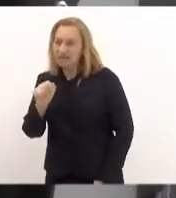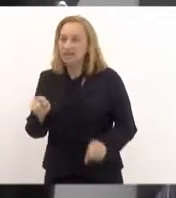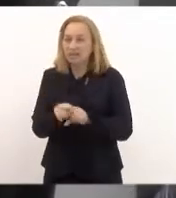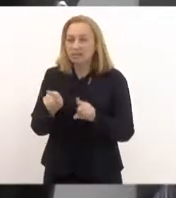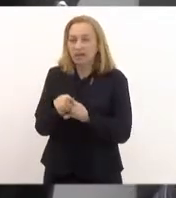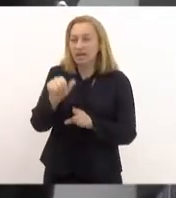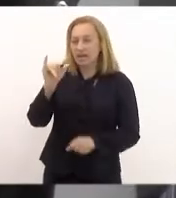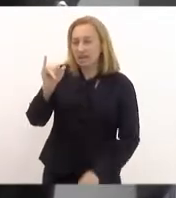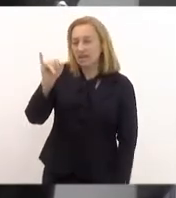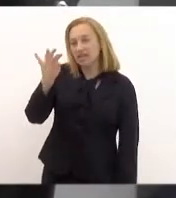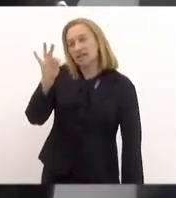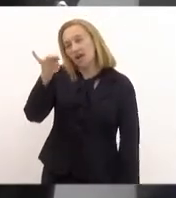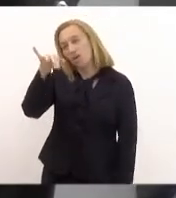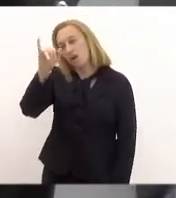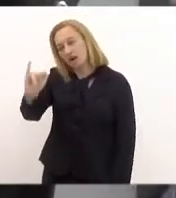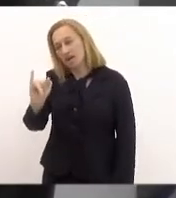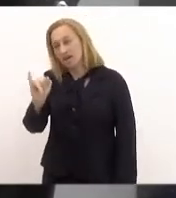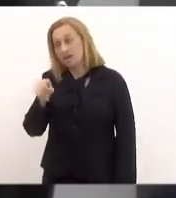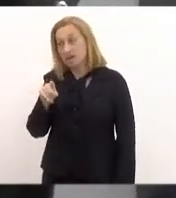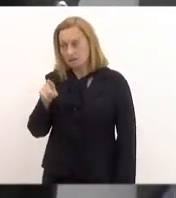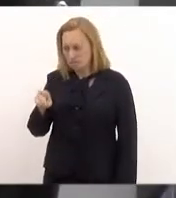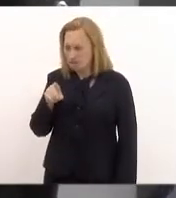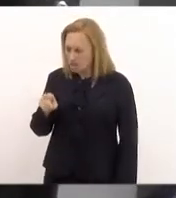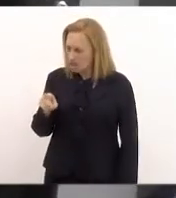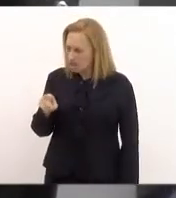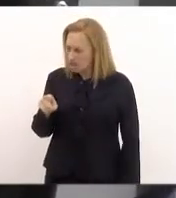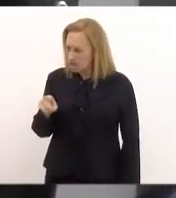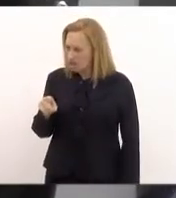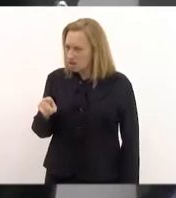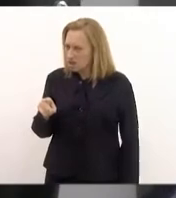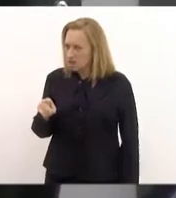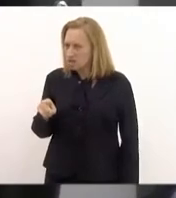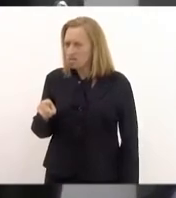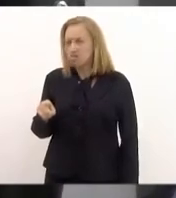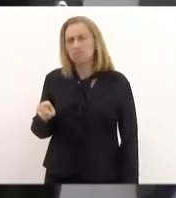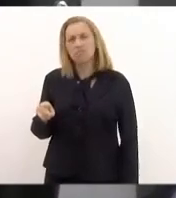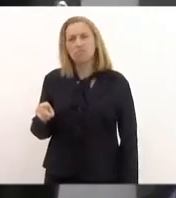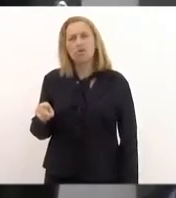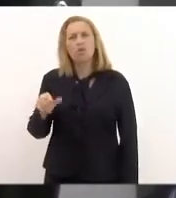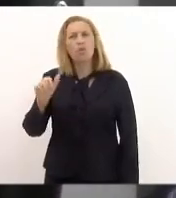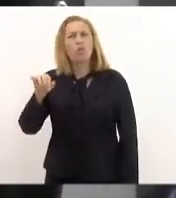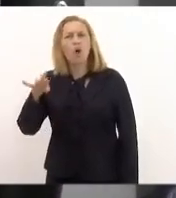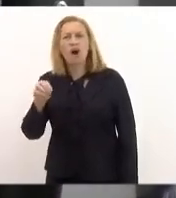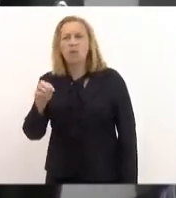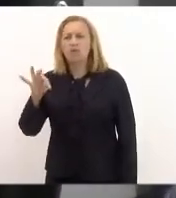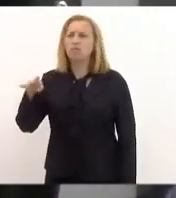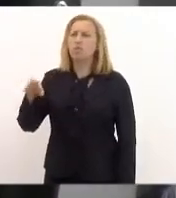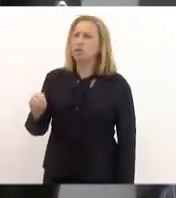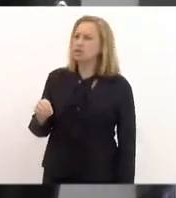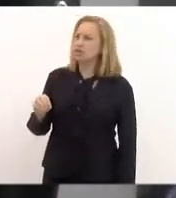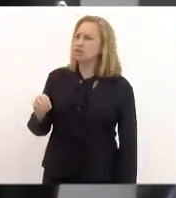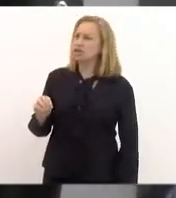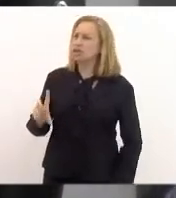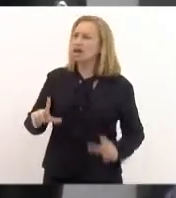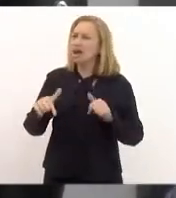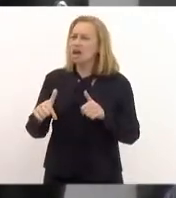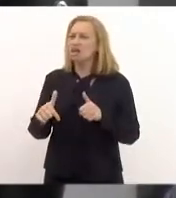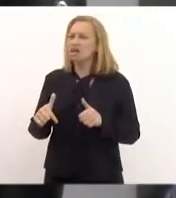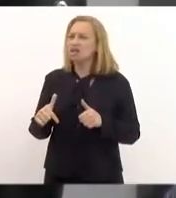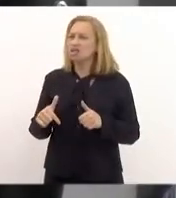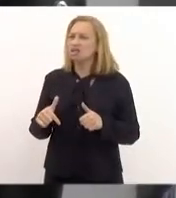daqui, do jeito que lá está, o arco metropolitano, De repente, aquilo dali funciona como se fosse